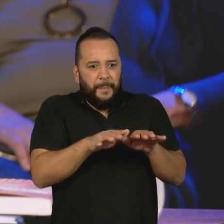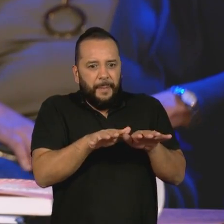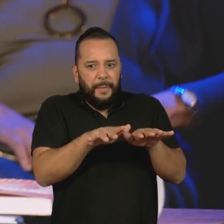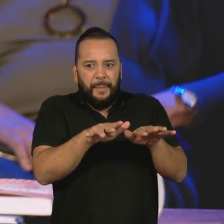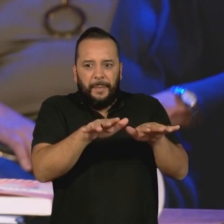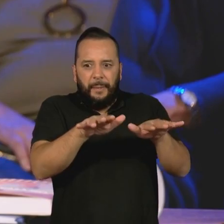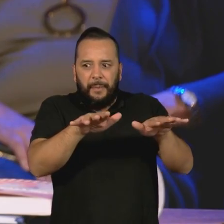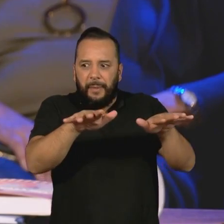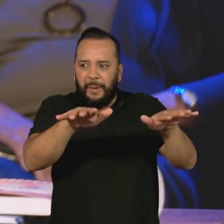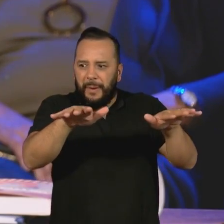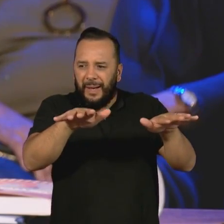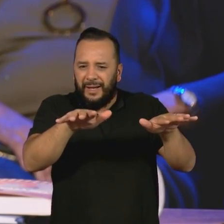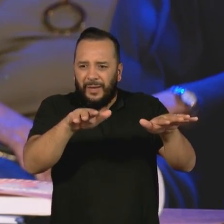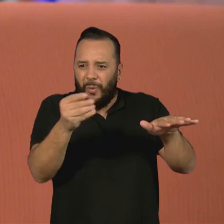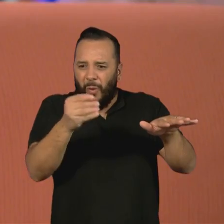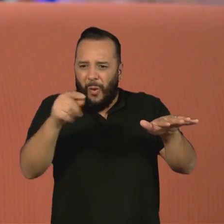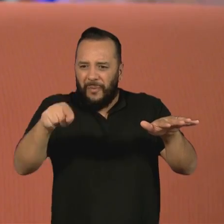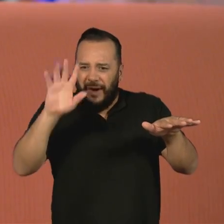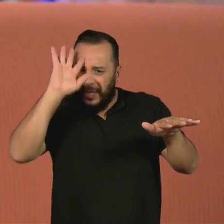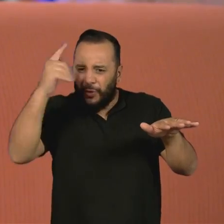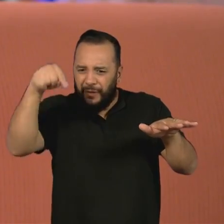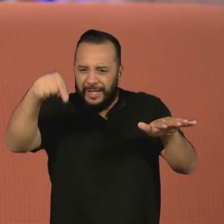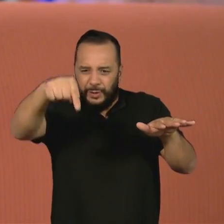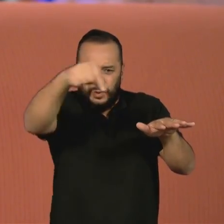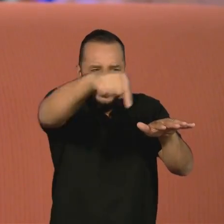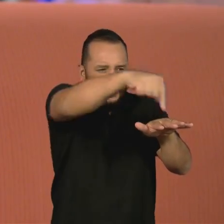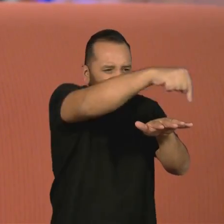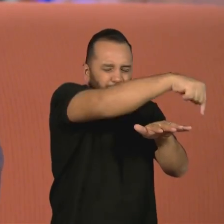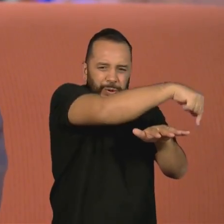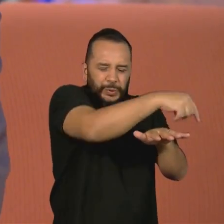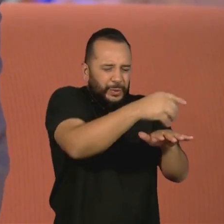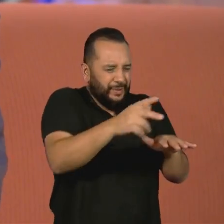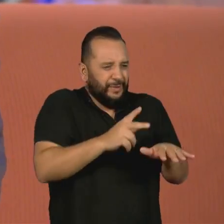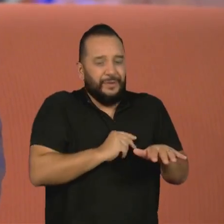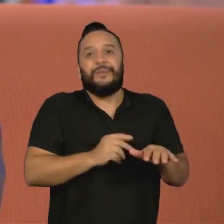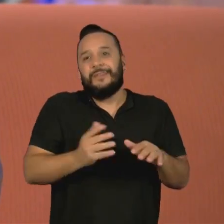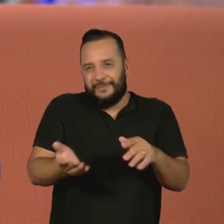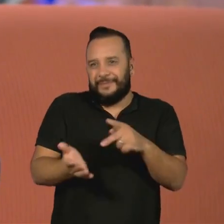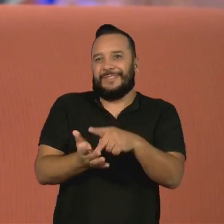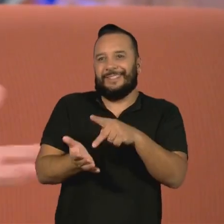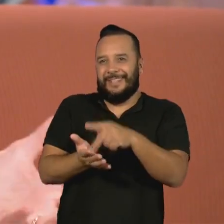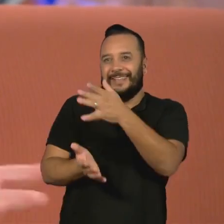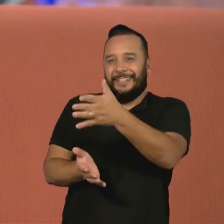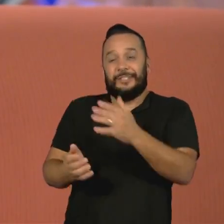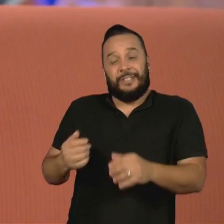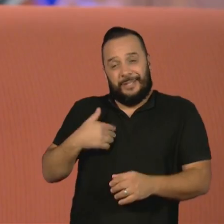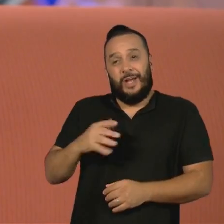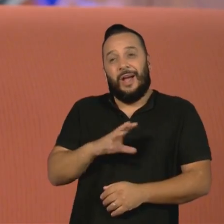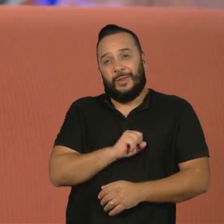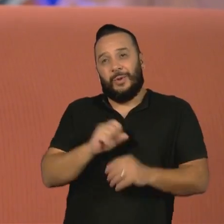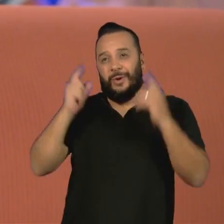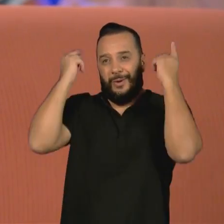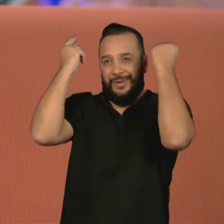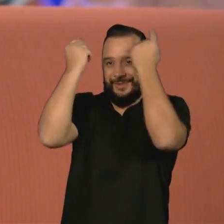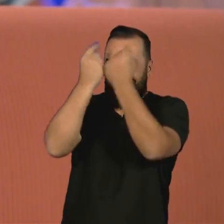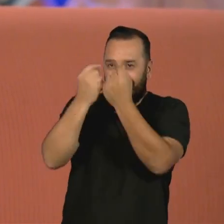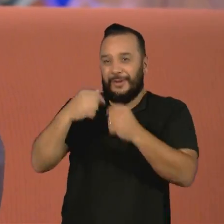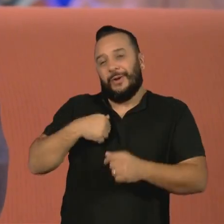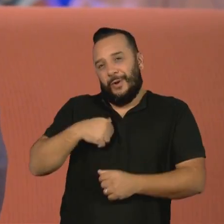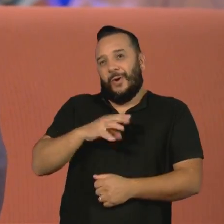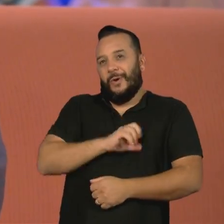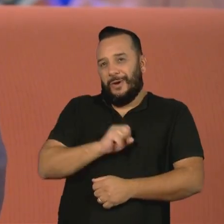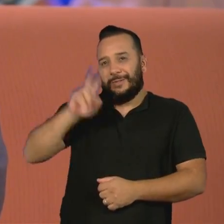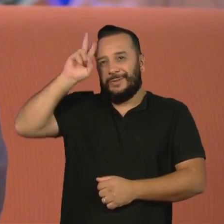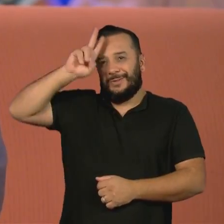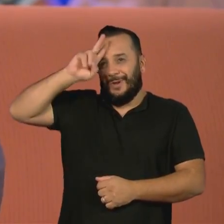amarrando, buscando, né? Eu queria fazer uma tragédia grega. Eu adoro os gregos e adoro tragédia grega de uma